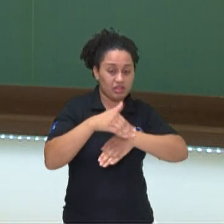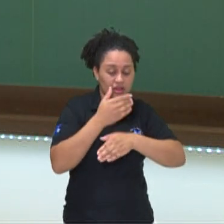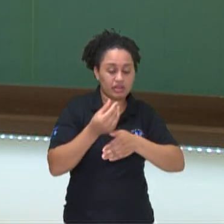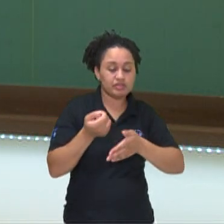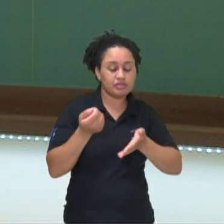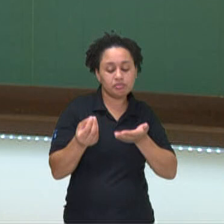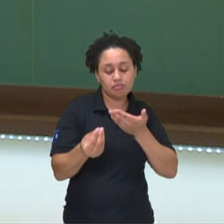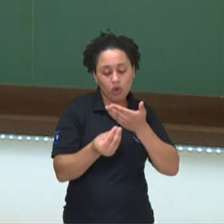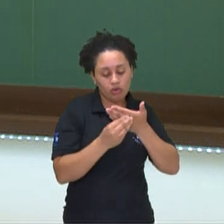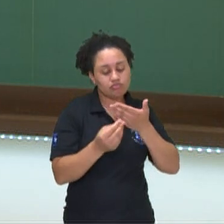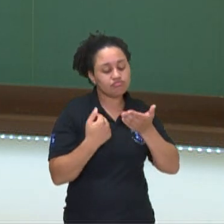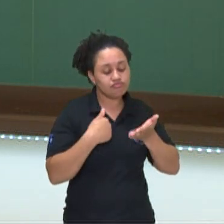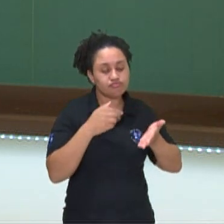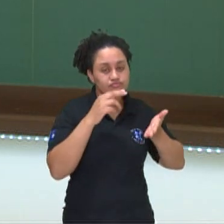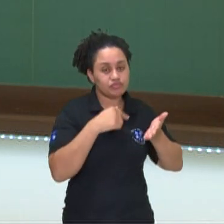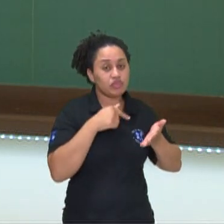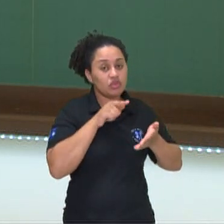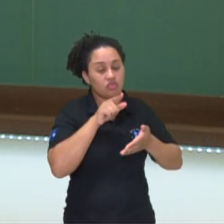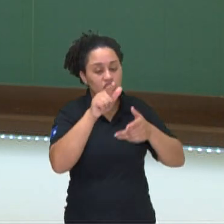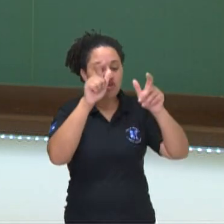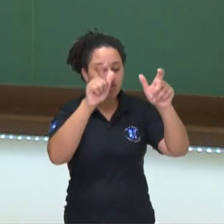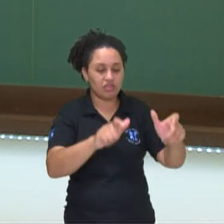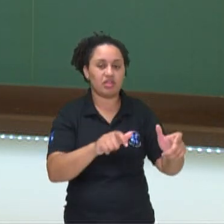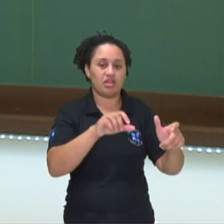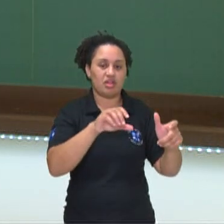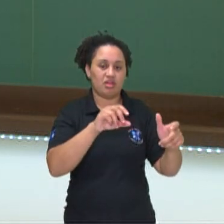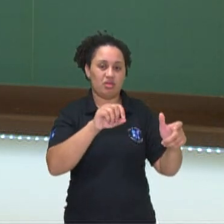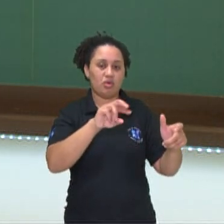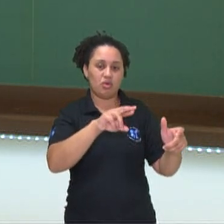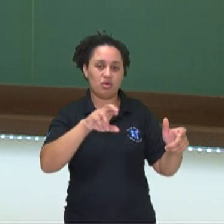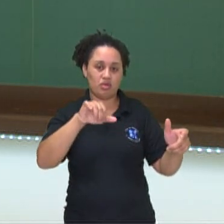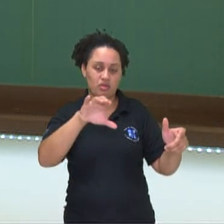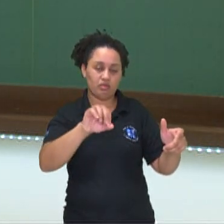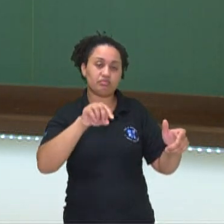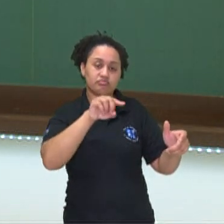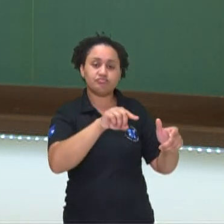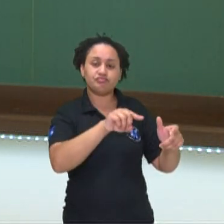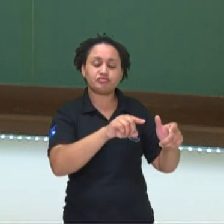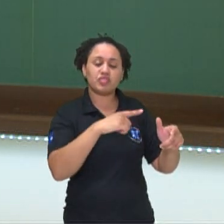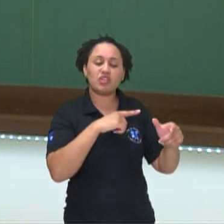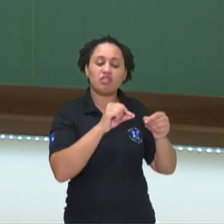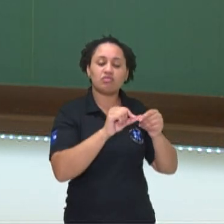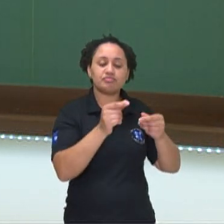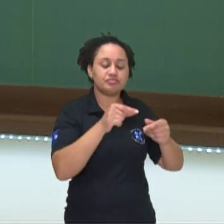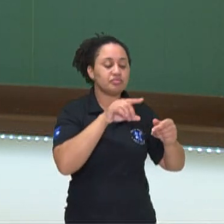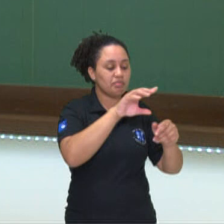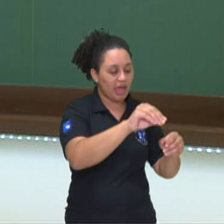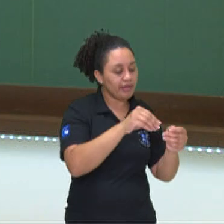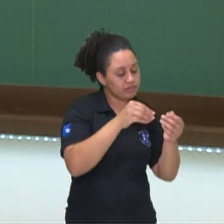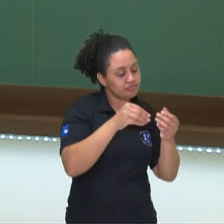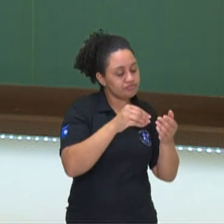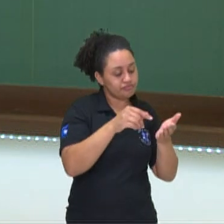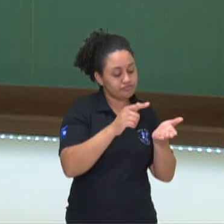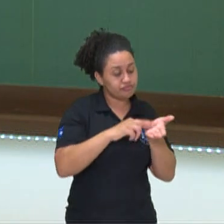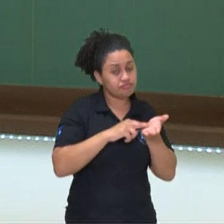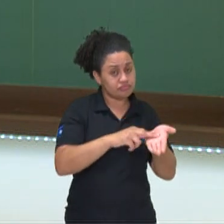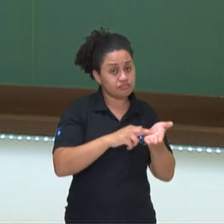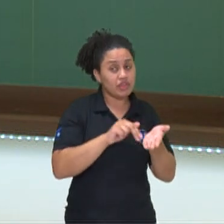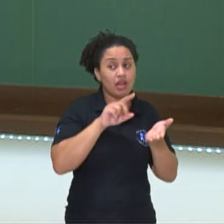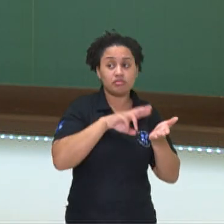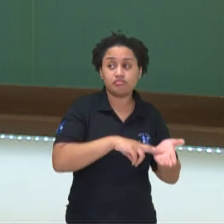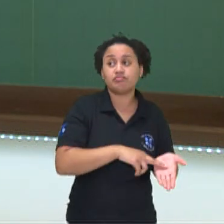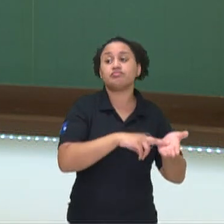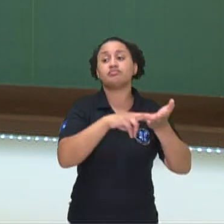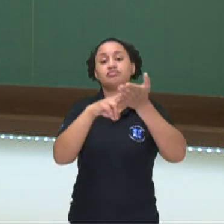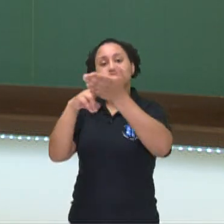postal, o endereço, vou até uma agência dos Correios e os Correios vão fazer o quê? Esse intermédio, eles vão pegar essa correspondência e vão